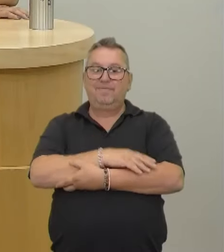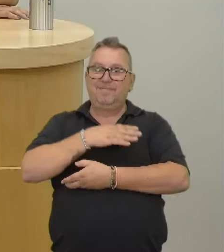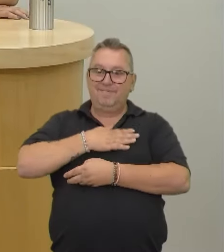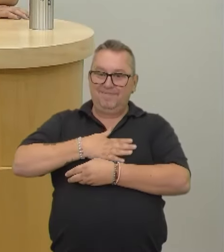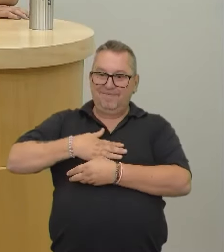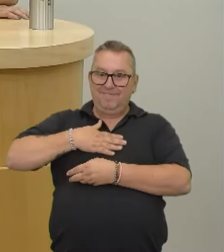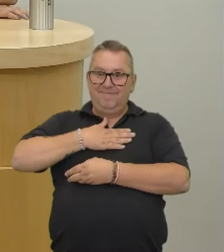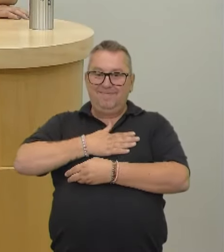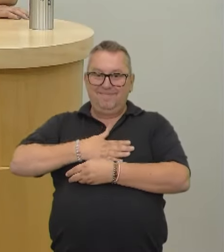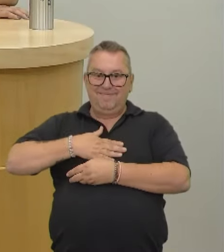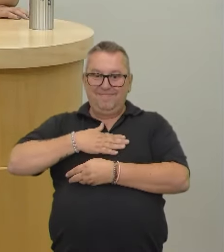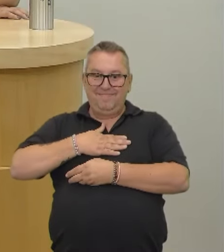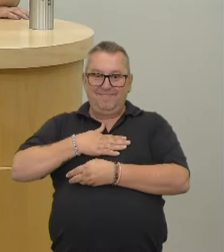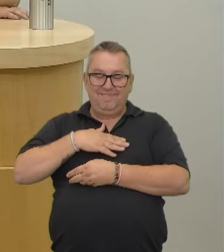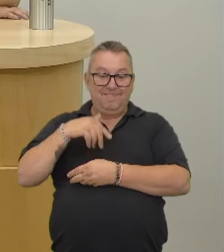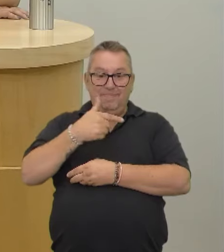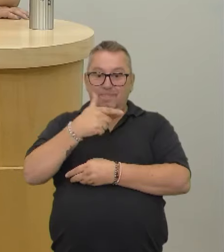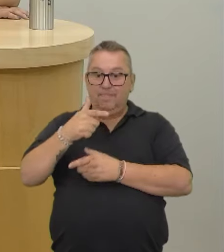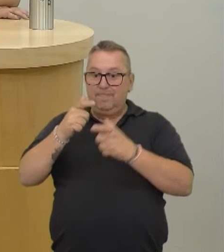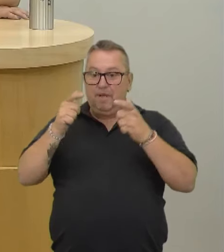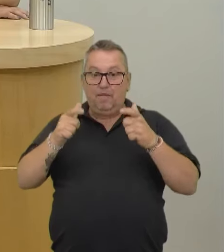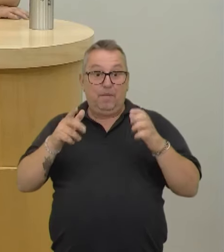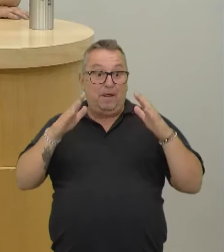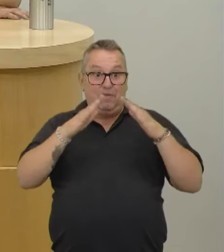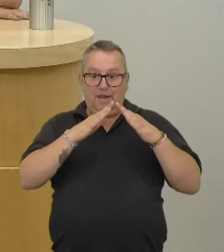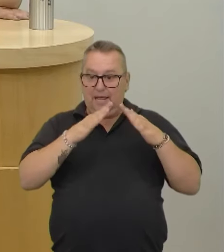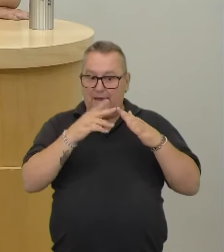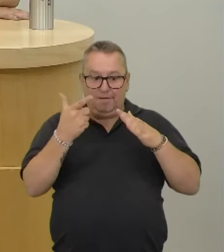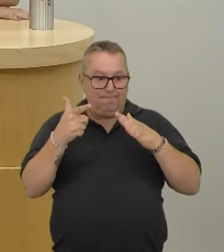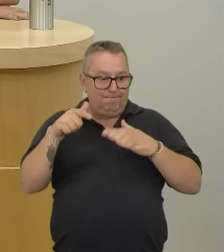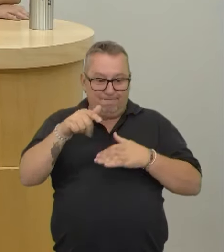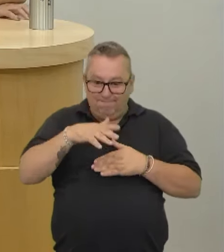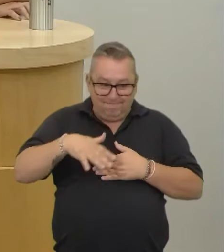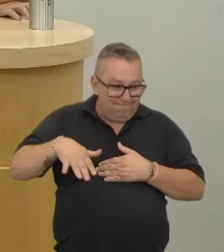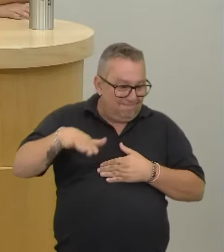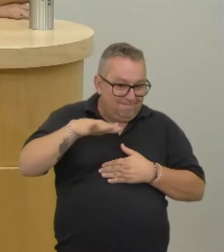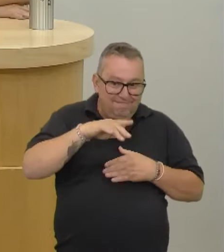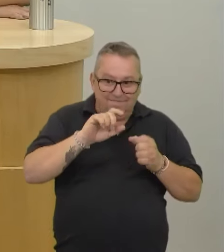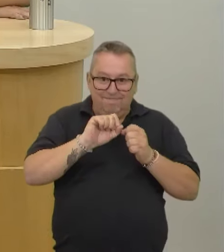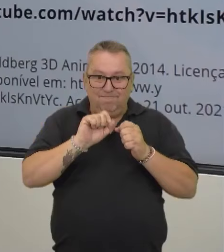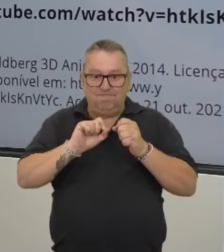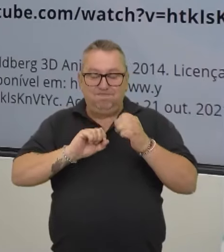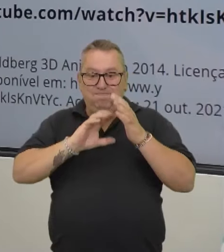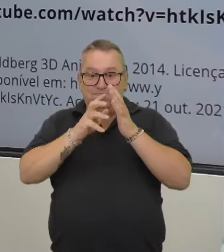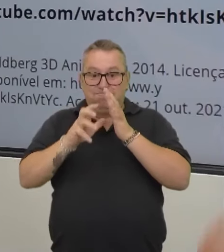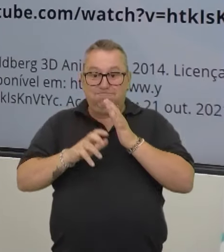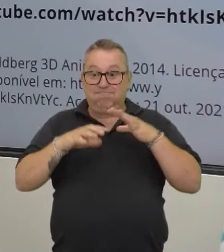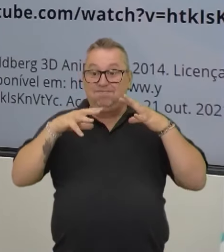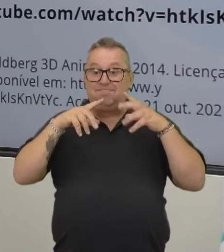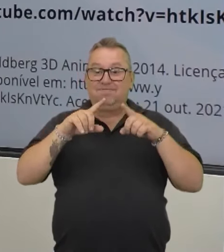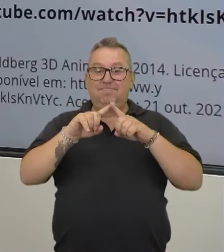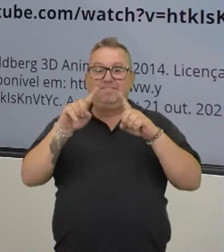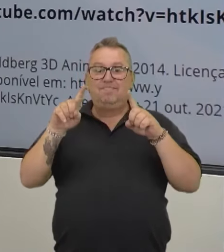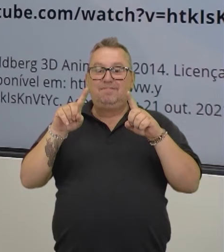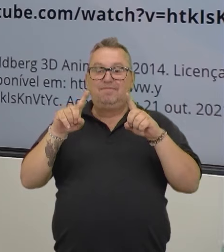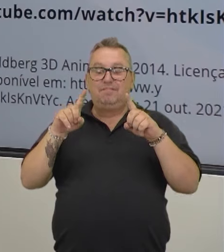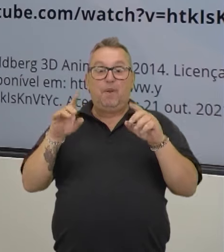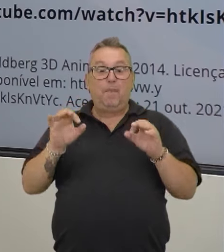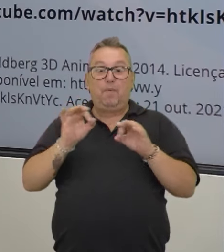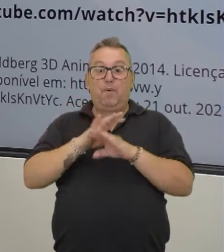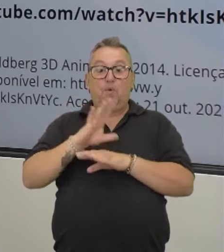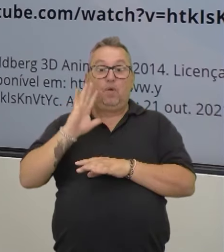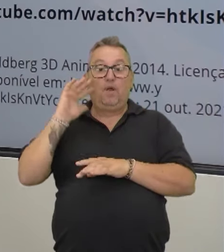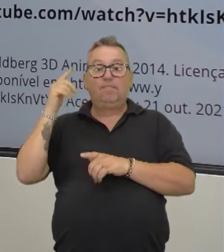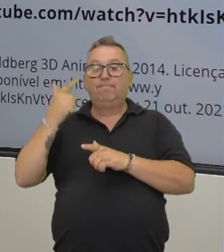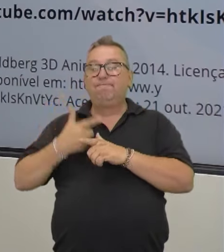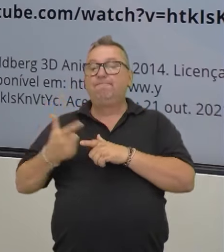Gostaram? Não tenho espaço em casa, não dá pra eu fazer essa maquinária toda. Minecraft, Pronto,